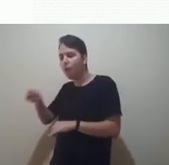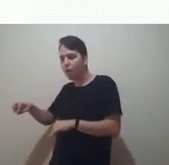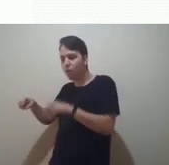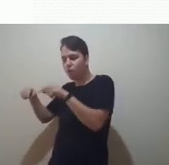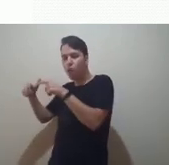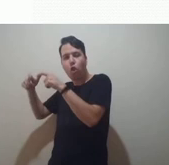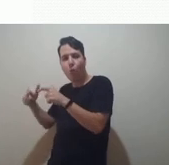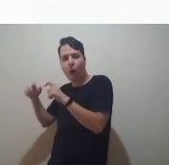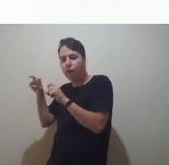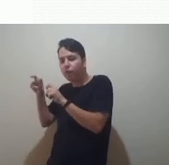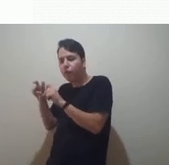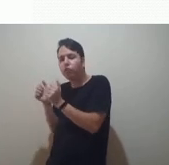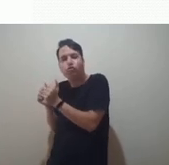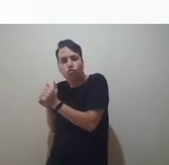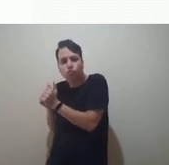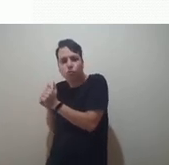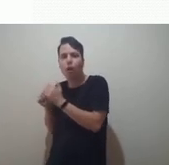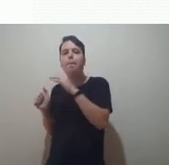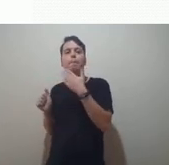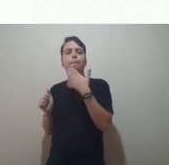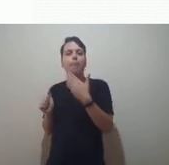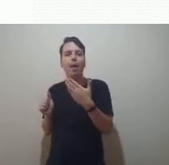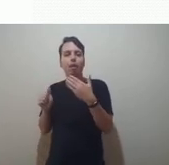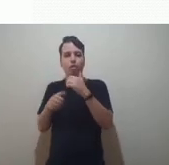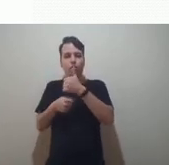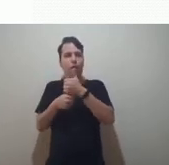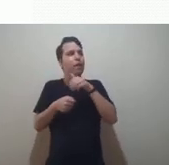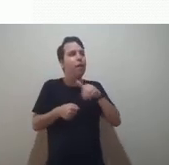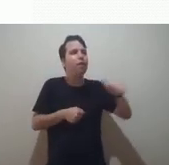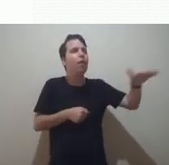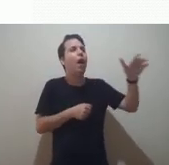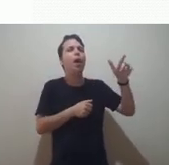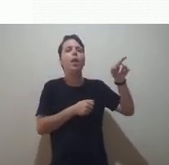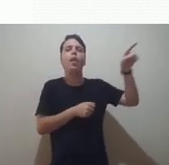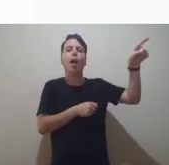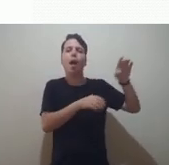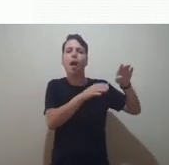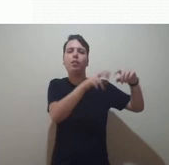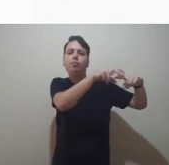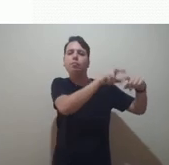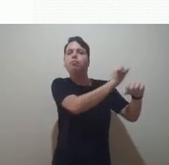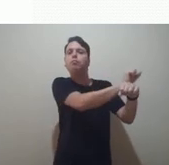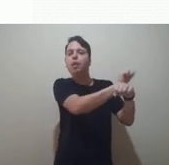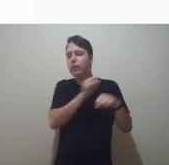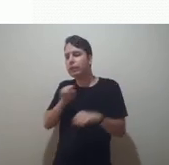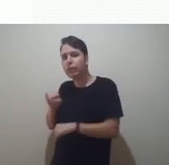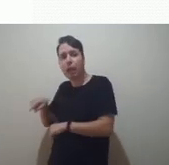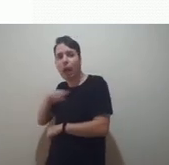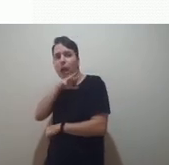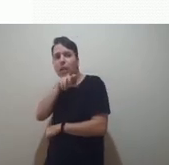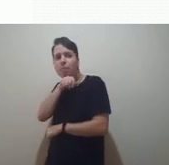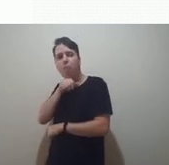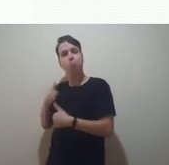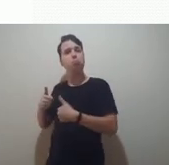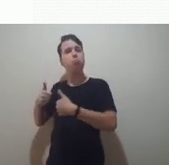o animal mude de comportamento na ausência do tutor, a gente pode perceber que esse animal tem medo